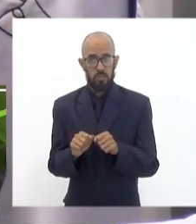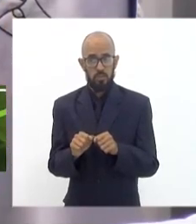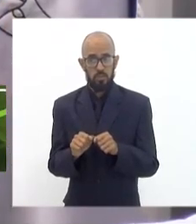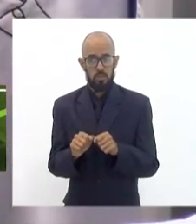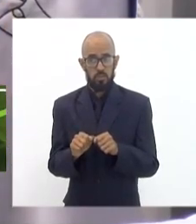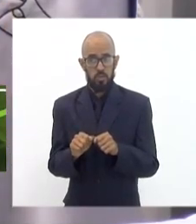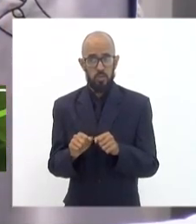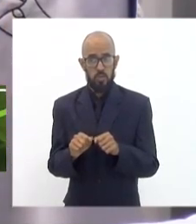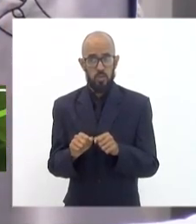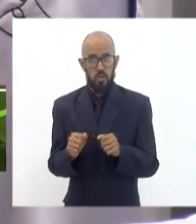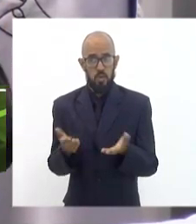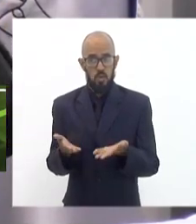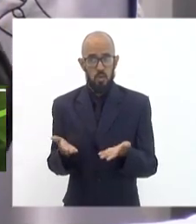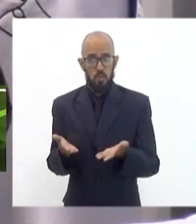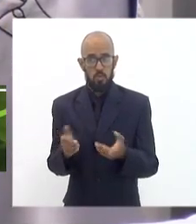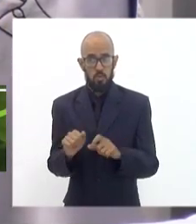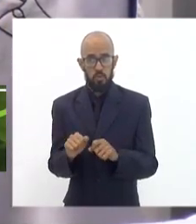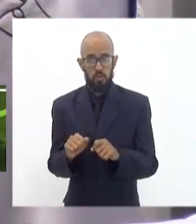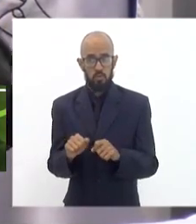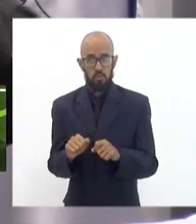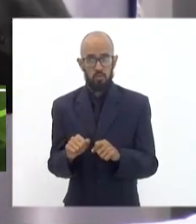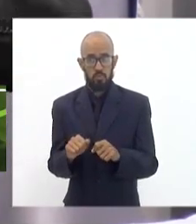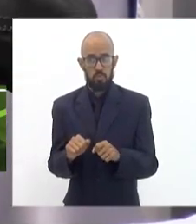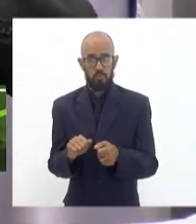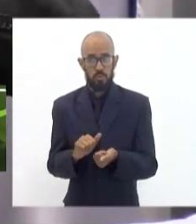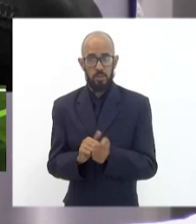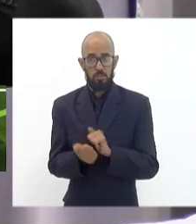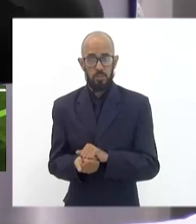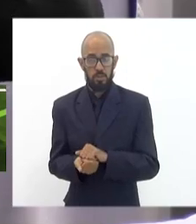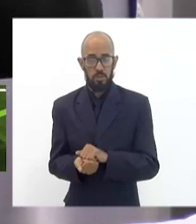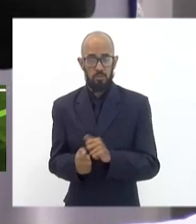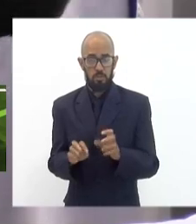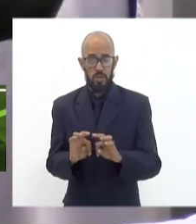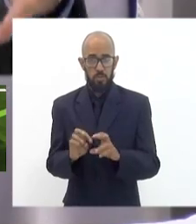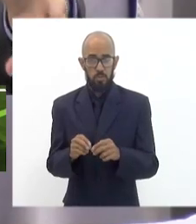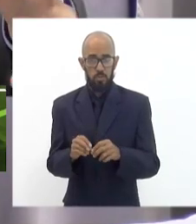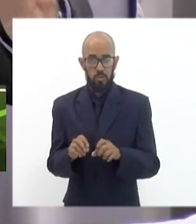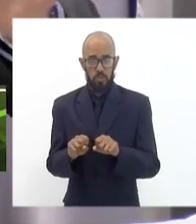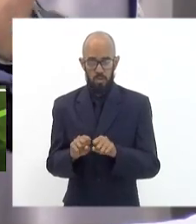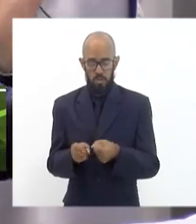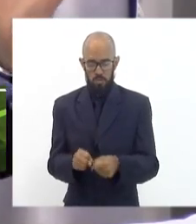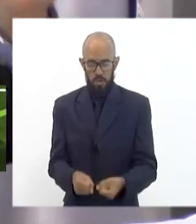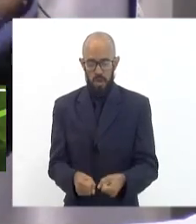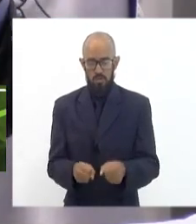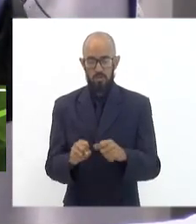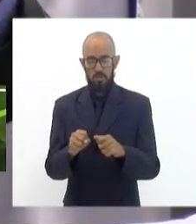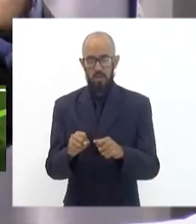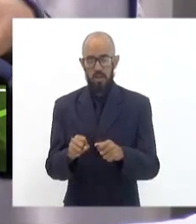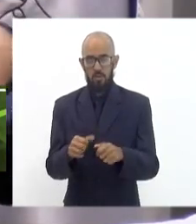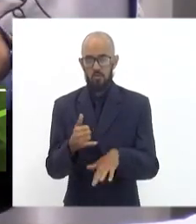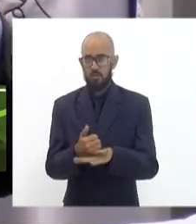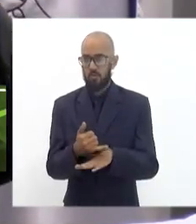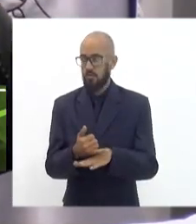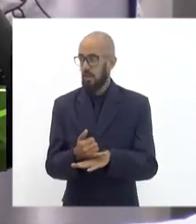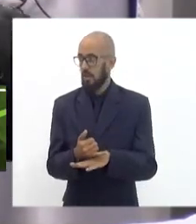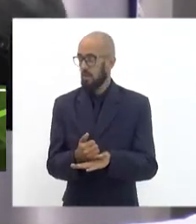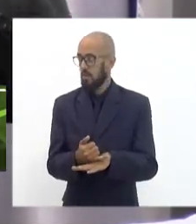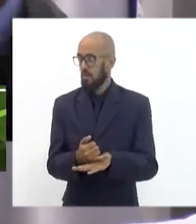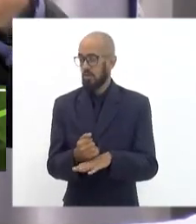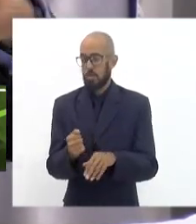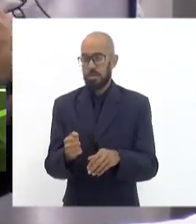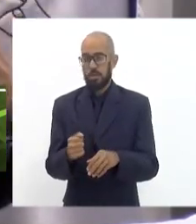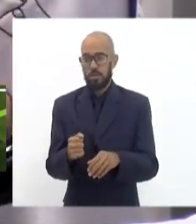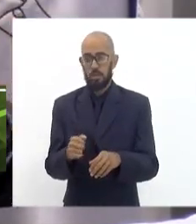ocorrido pela o bumbum com ferragem exposta galeria fechando